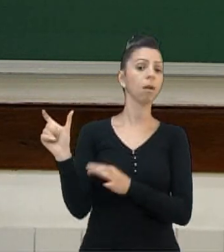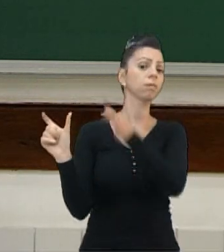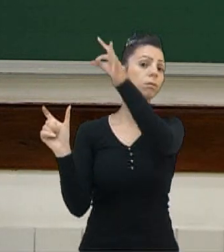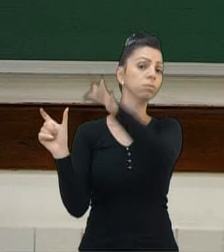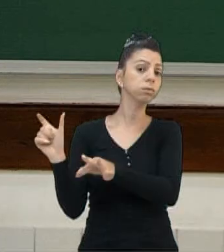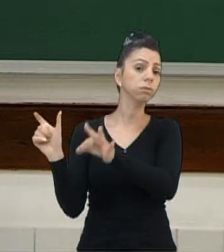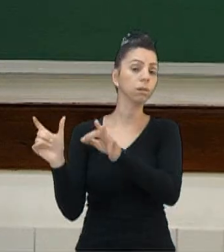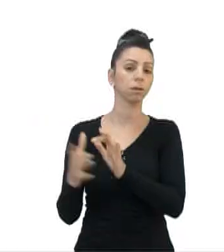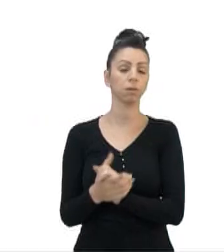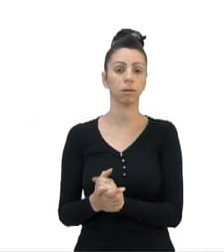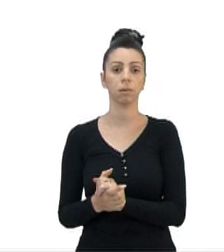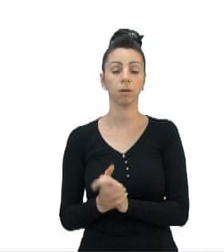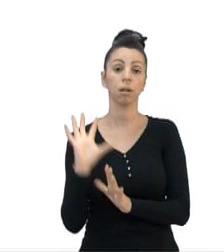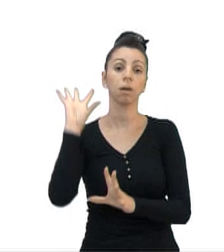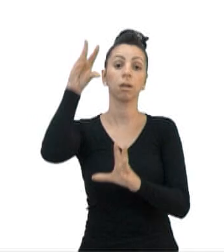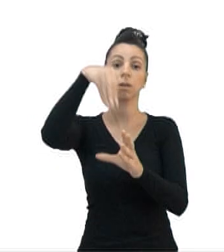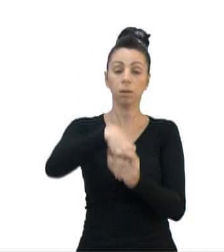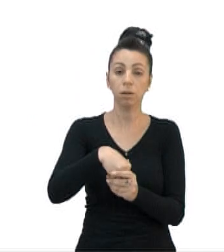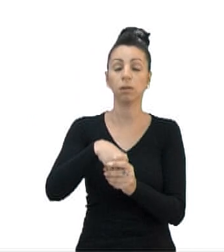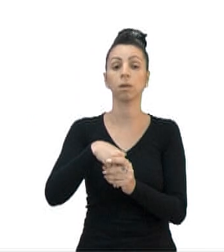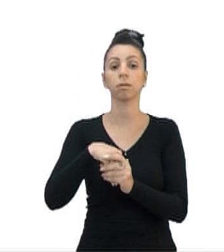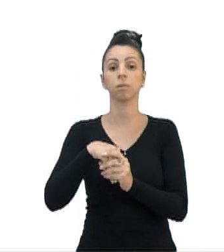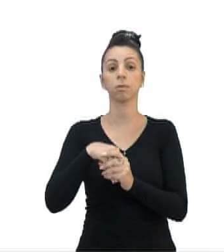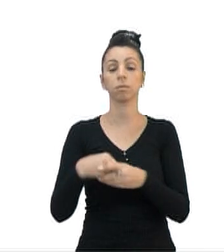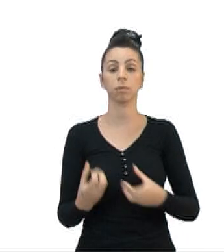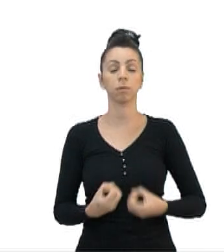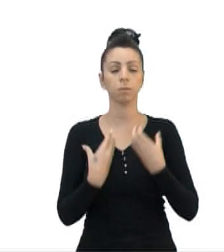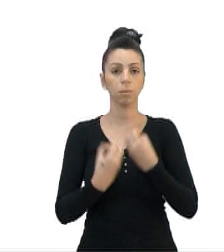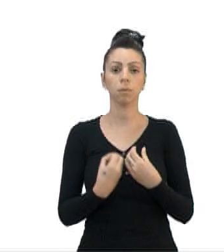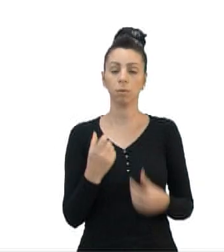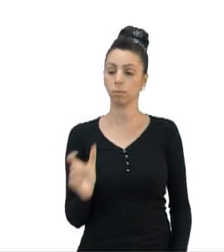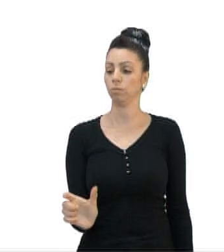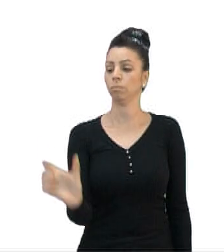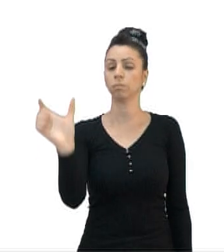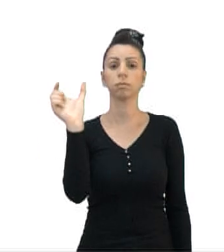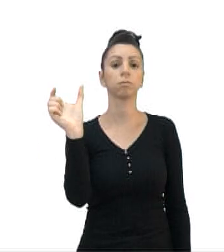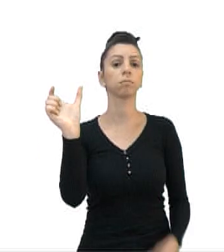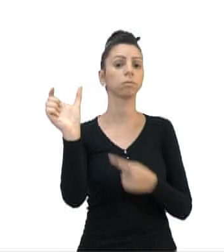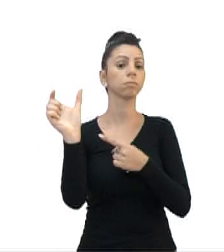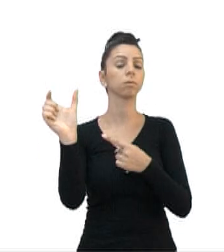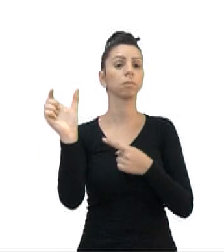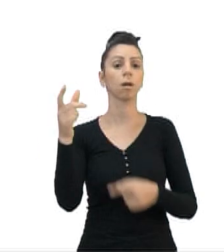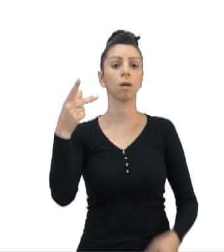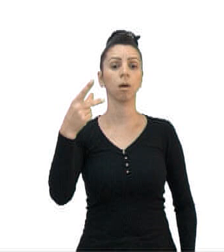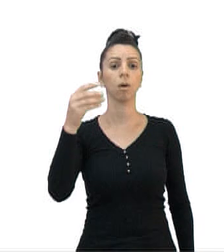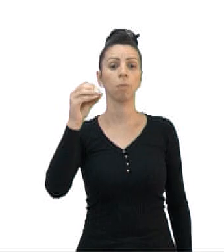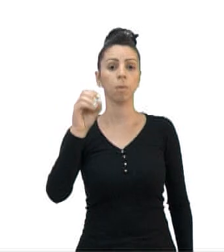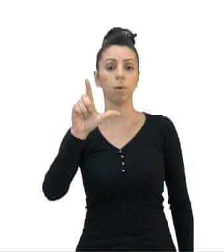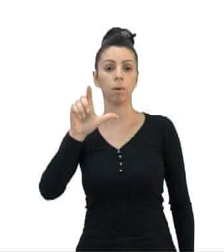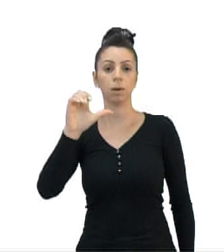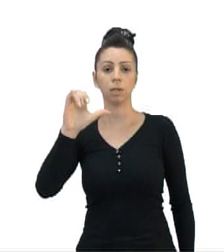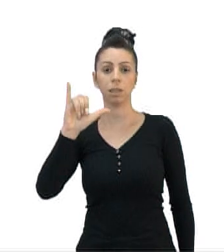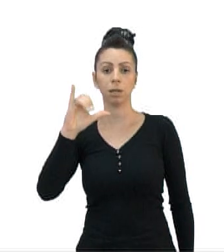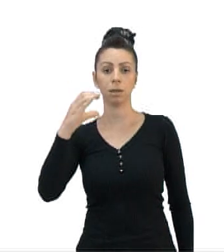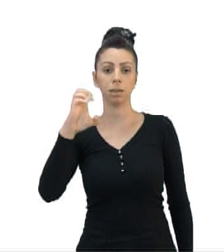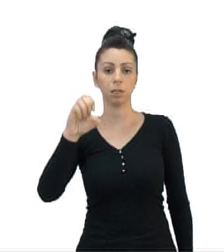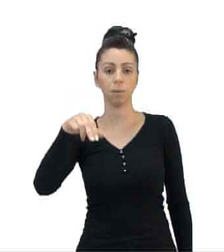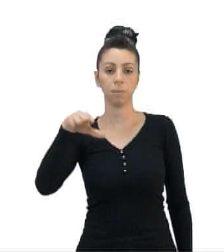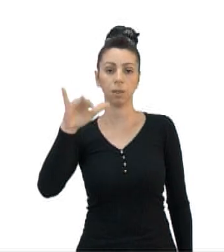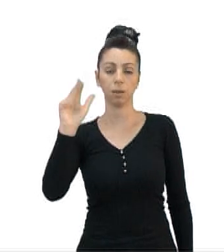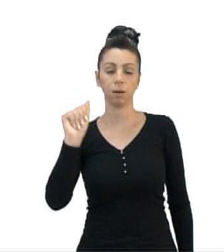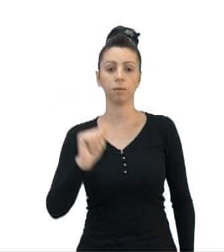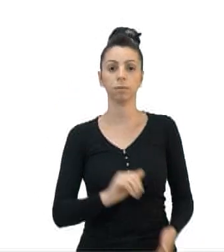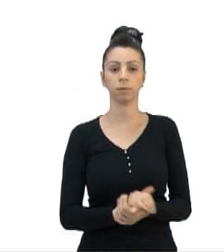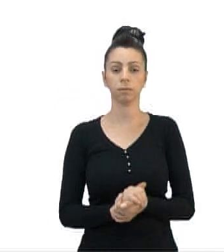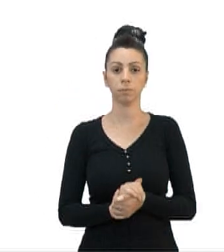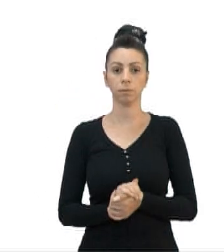afirmação? Dentro desse poema do Arzírio, qual seria a palavra que é polissêmica? Tá? Eu vou ler para você.